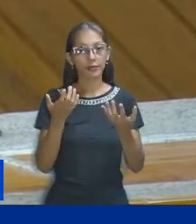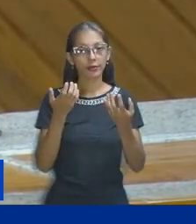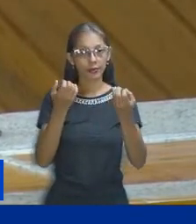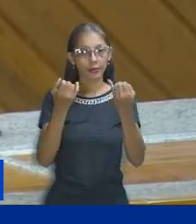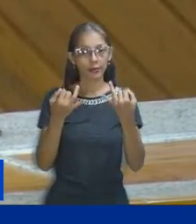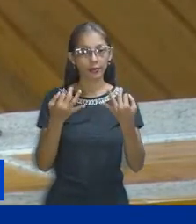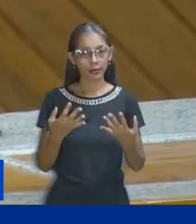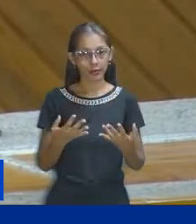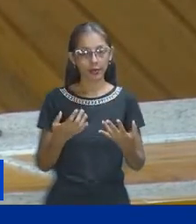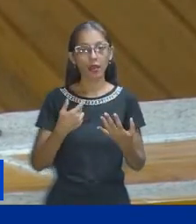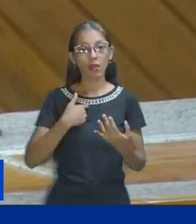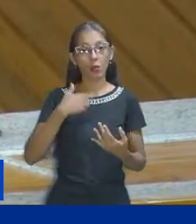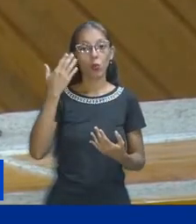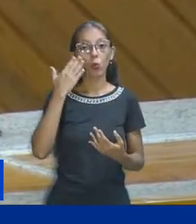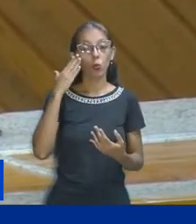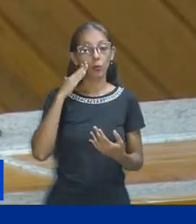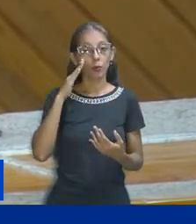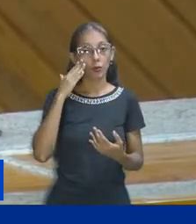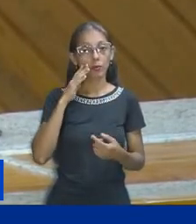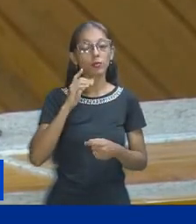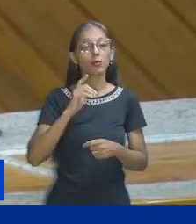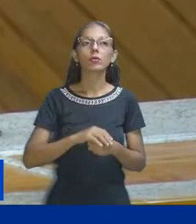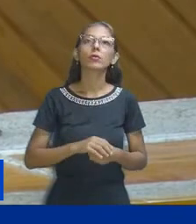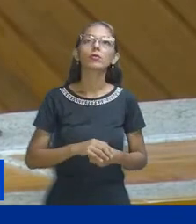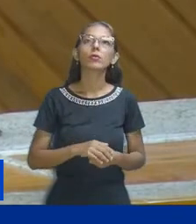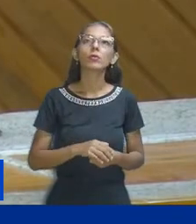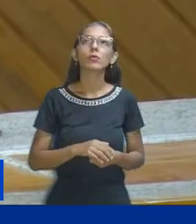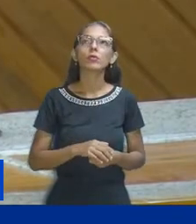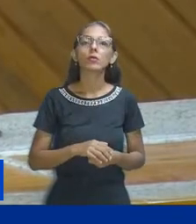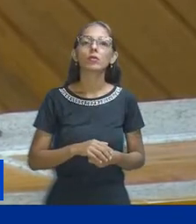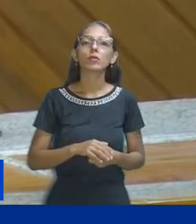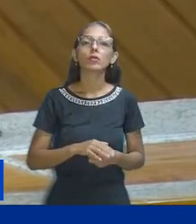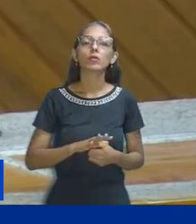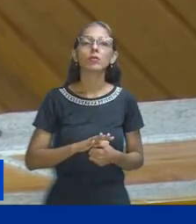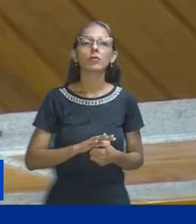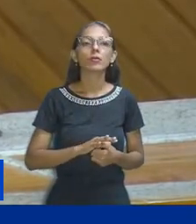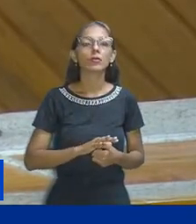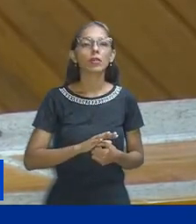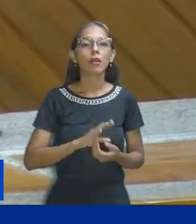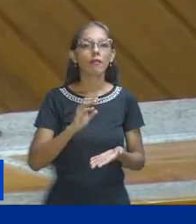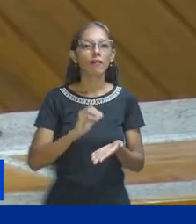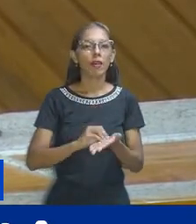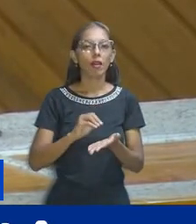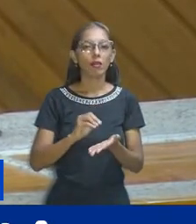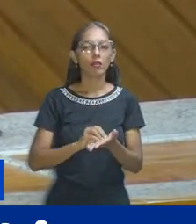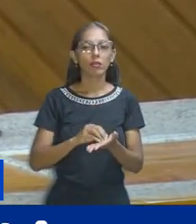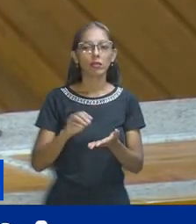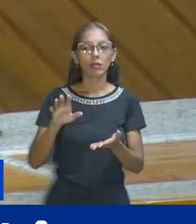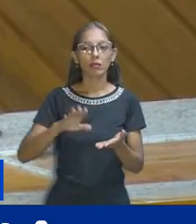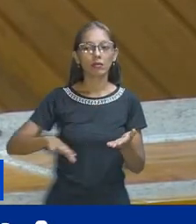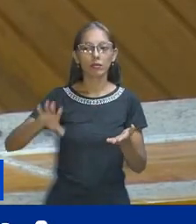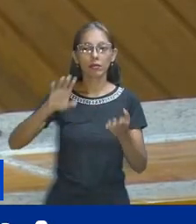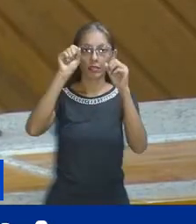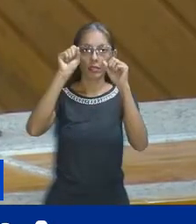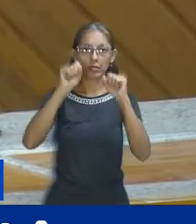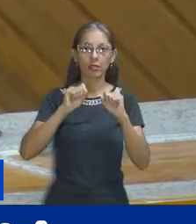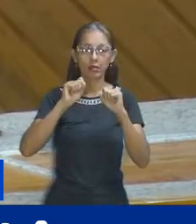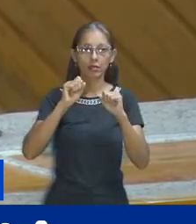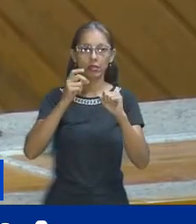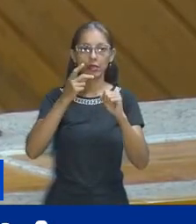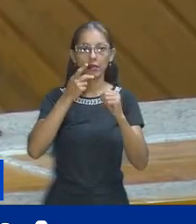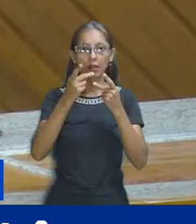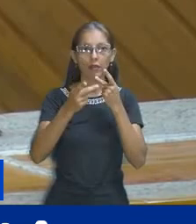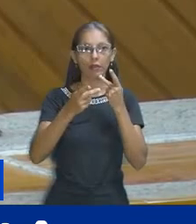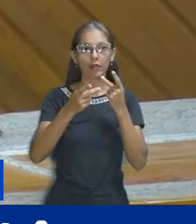que, no meu entender, não é a falta de reafirmação em sede judicial que permite ao